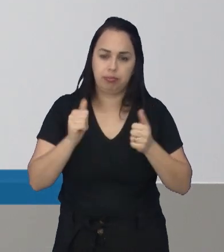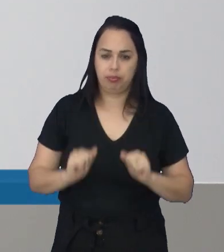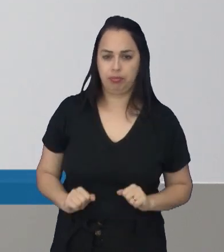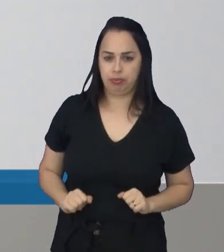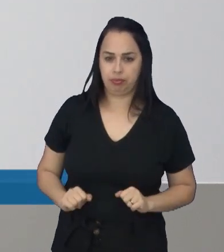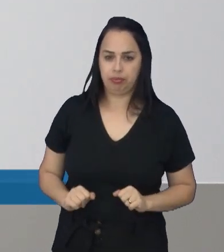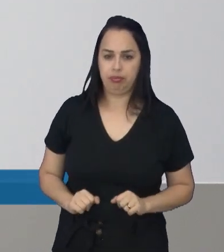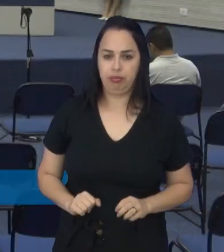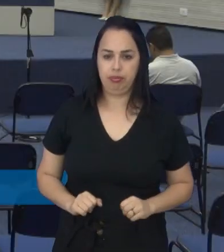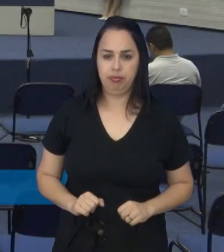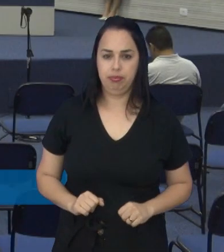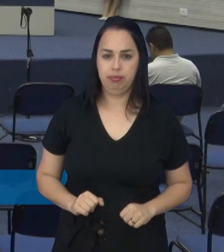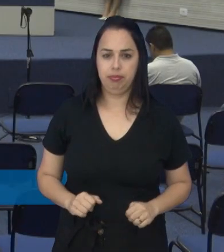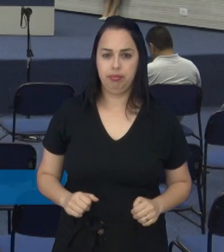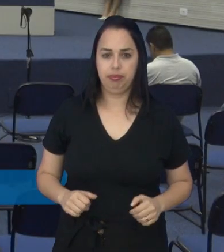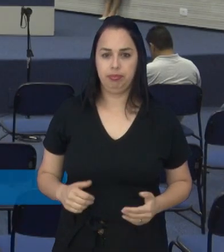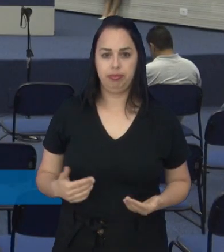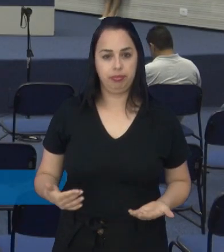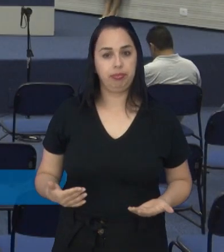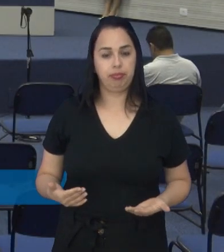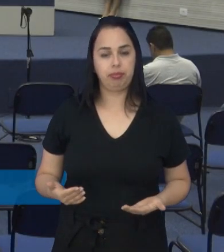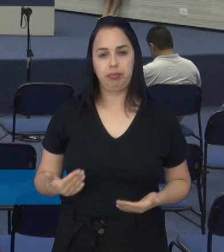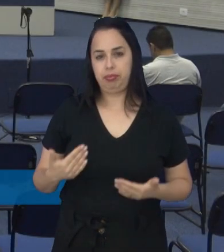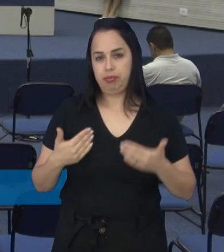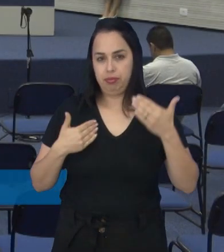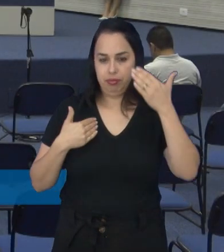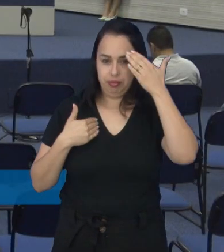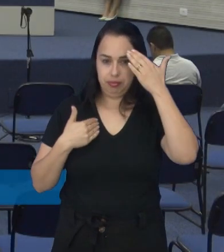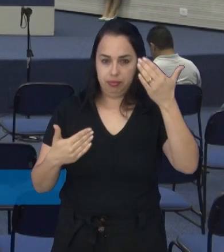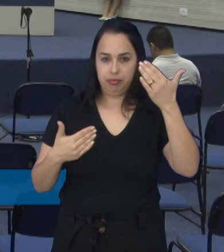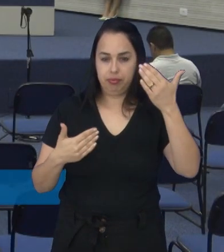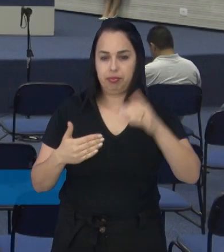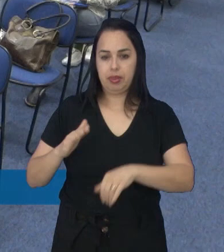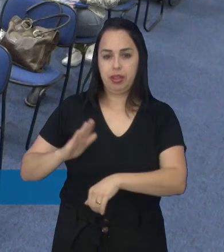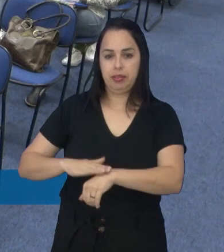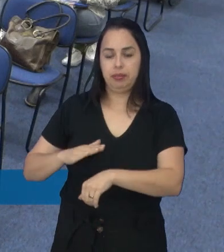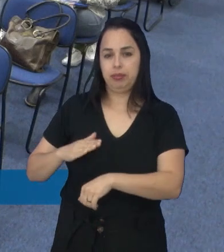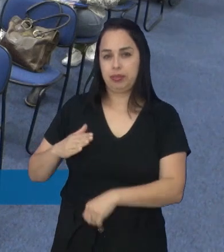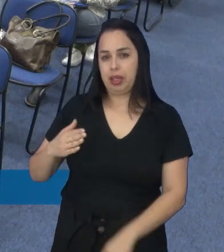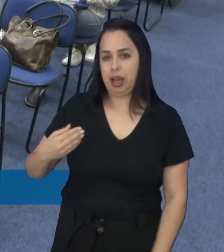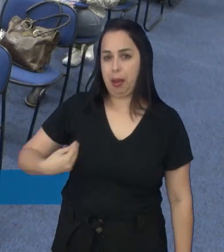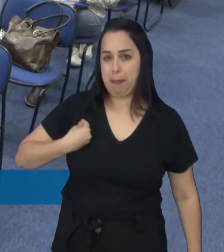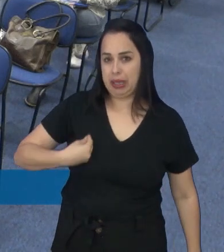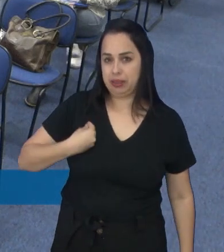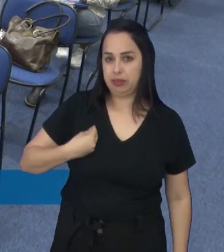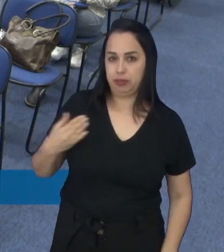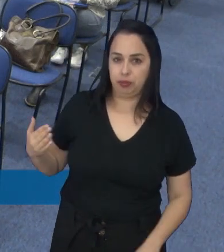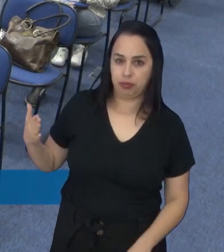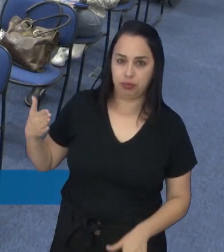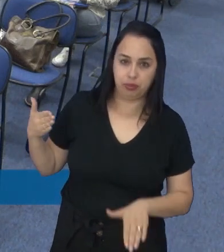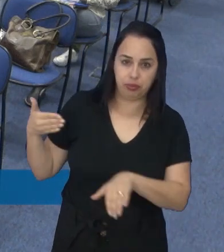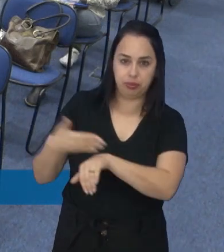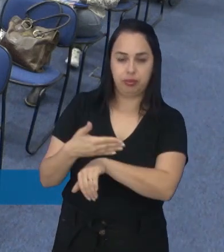diretor de São José dos Campos também quero registrar aqui a presença do vereador Júnior da farmácia